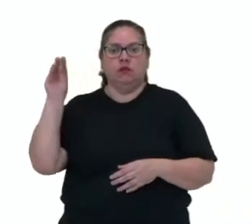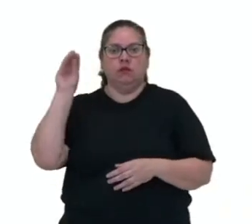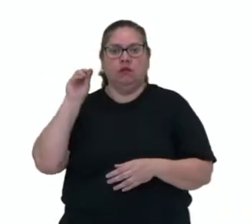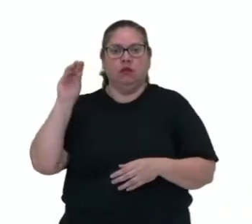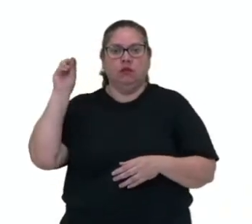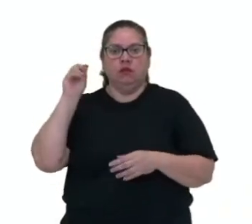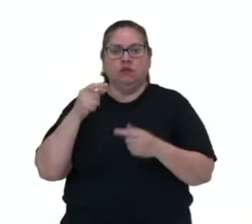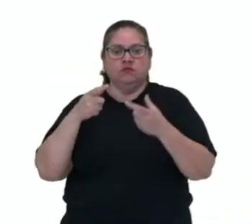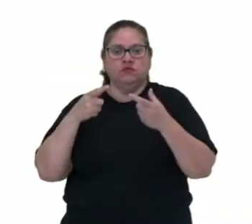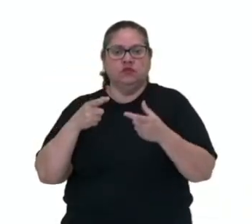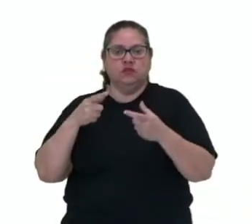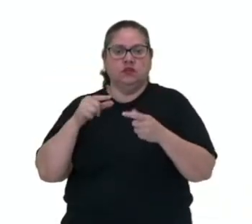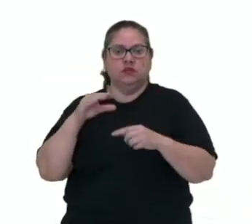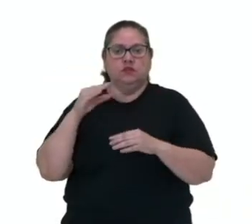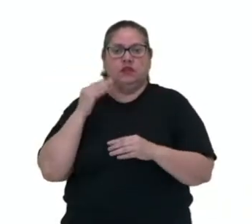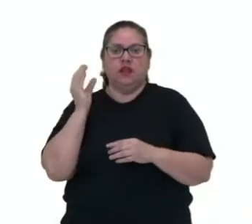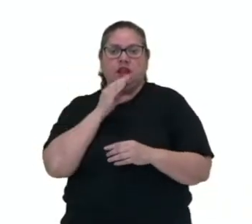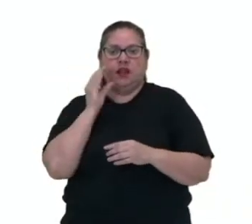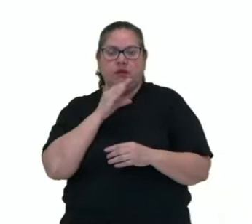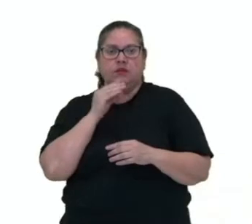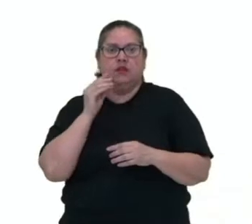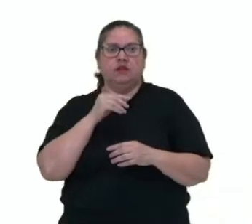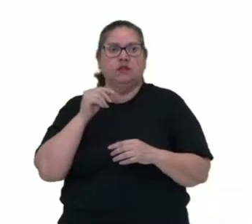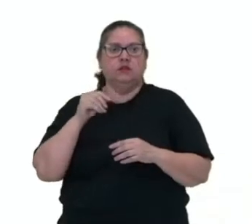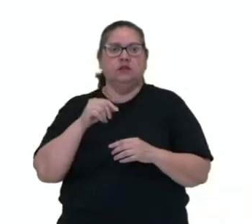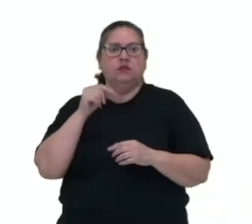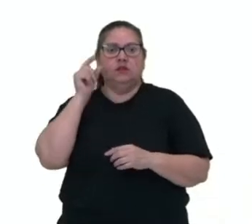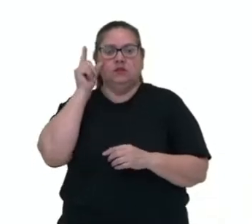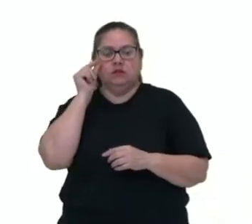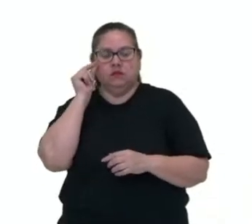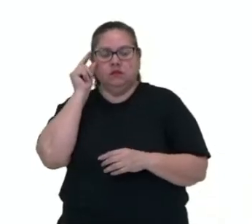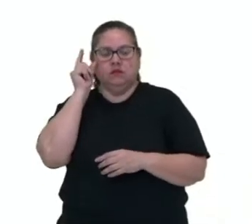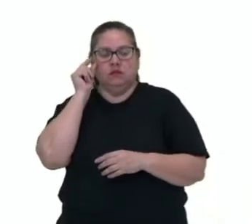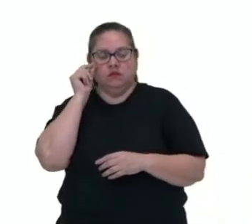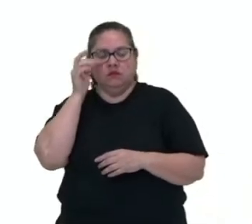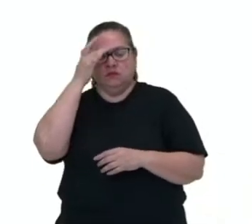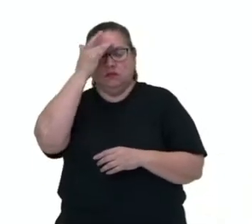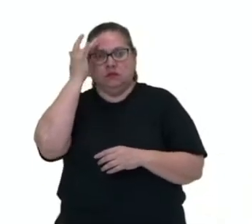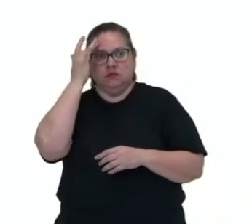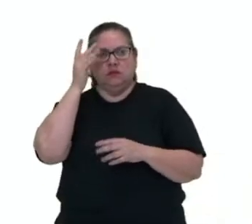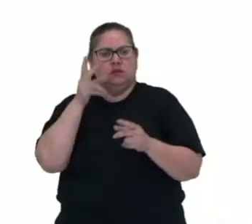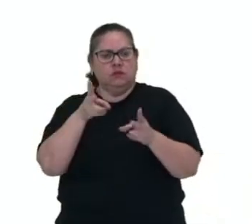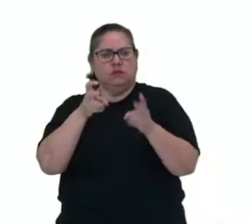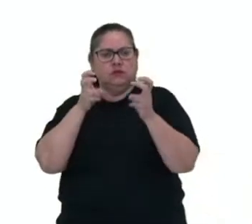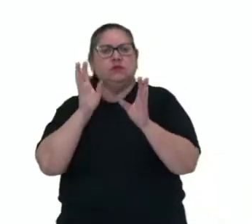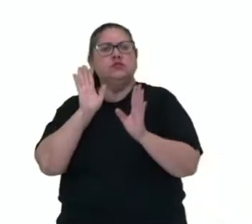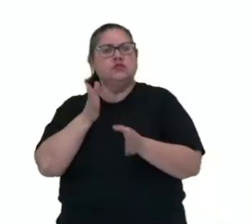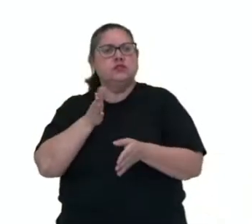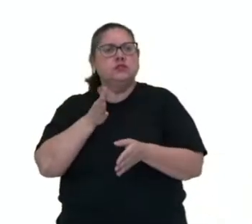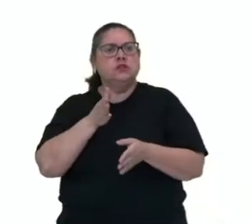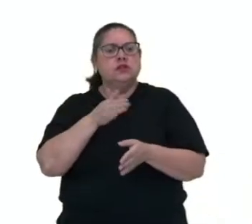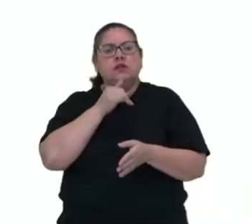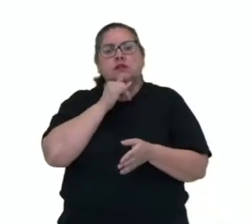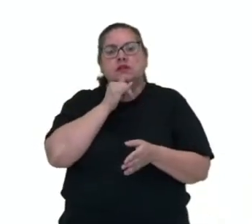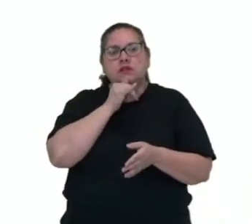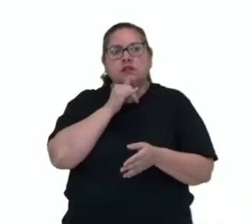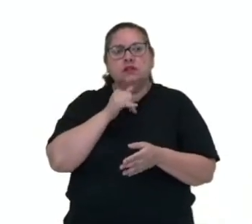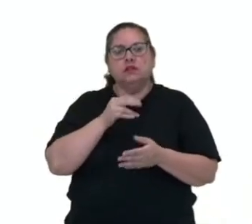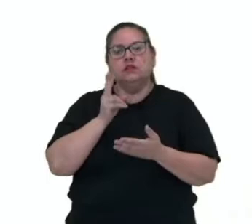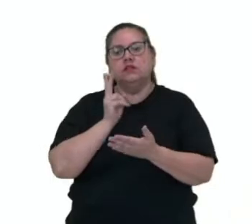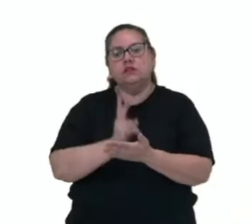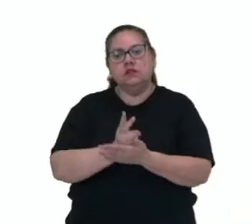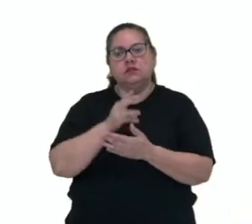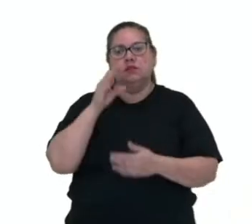voz, nem a velocidade da fala, provoca sono nas pessoas. Já percebeu isso? Então, aquele exemplo que eu dei para vocês, quem fala